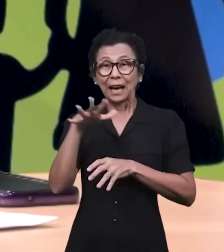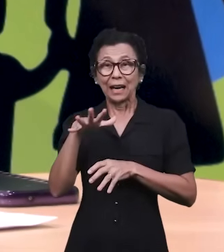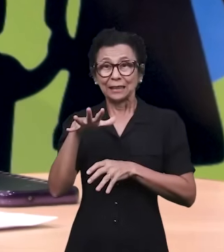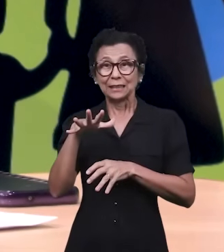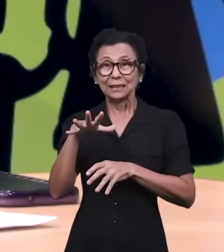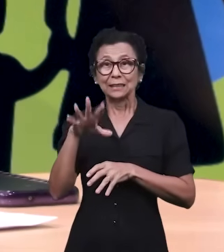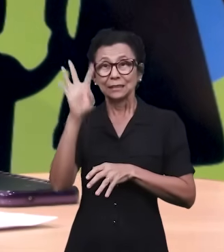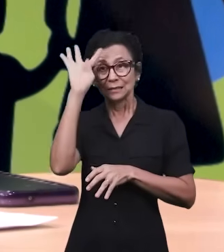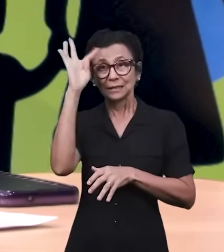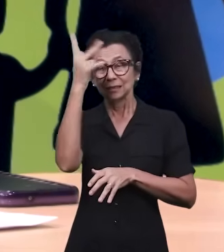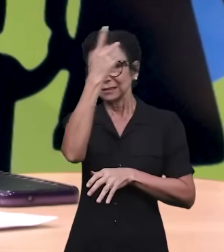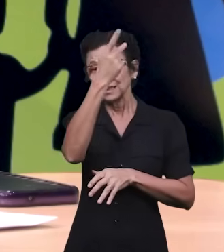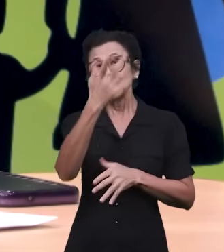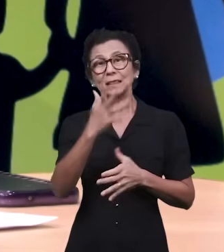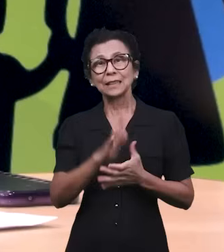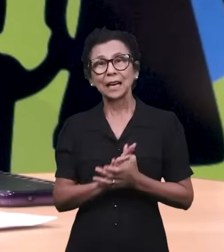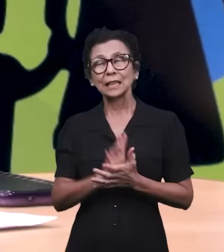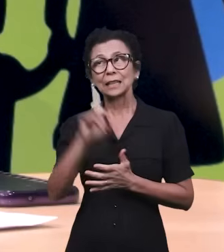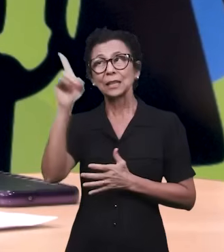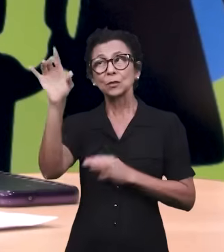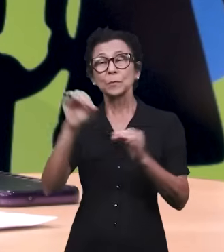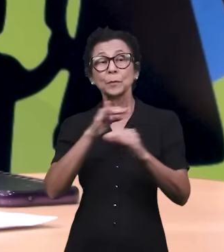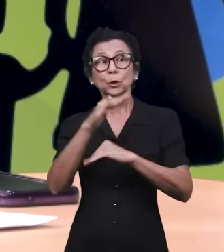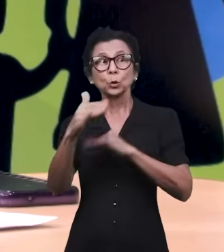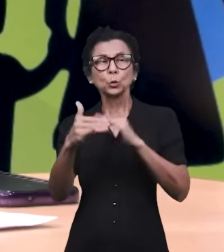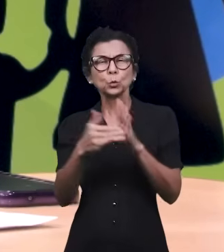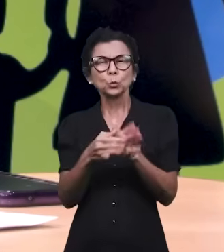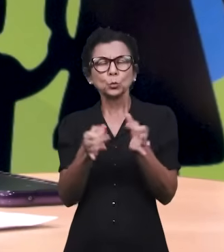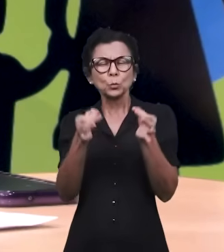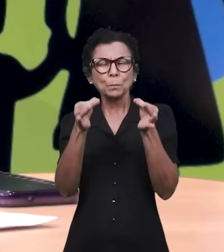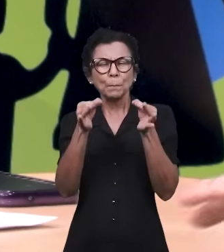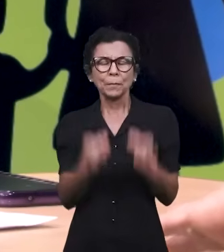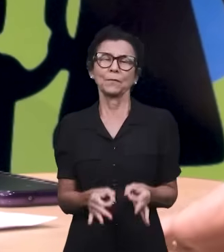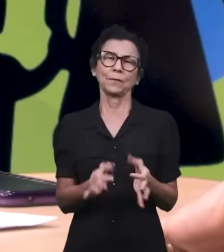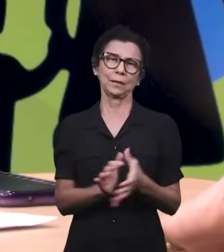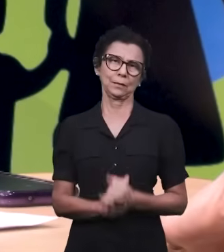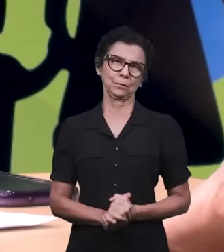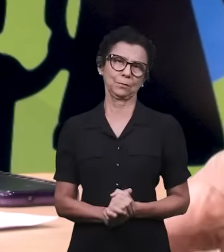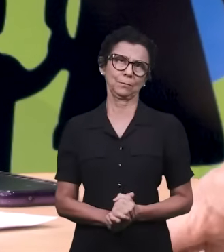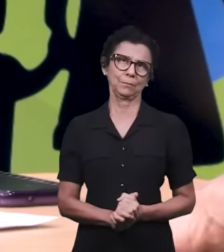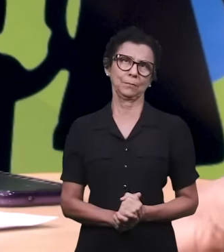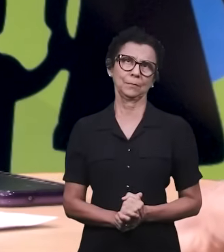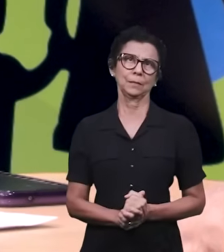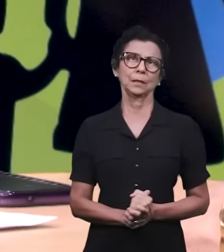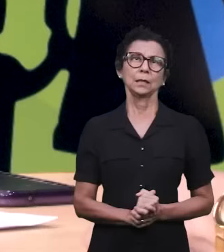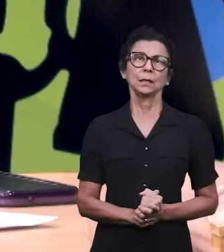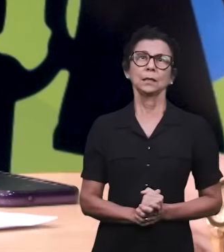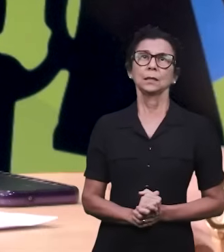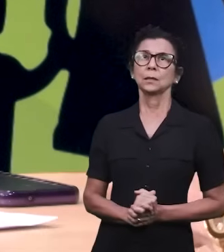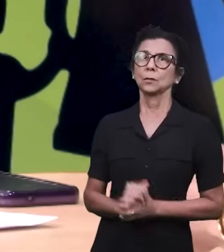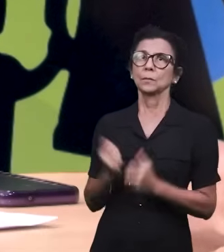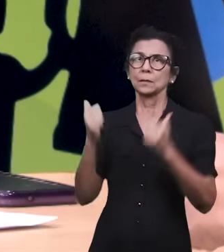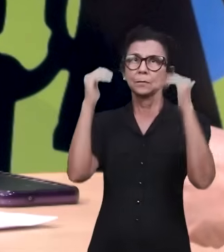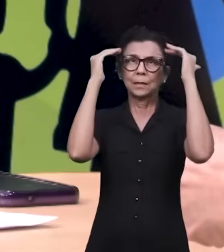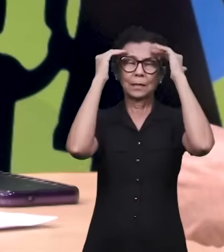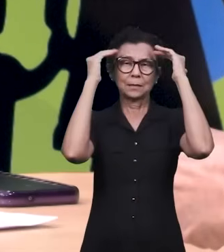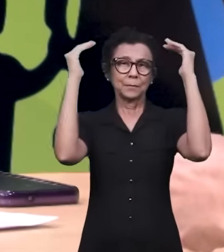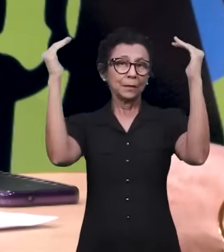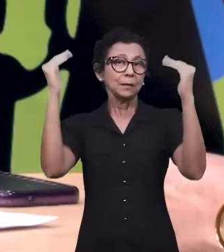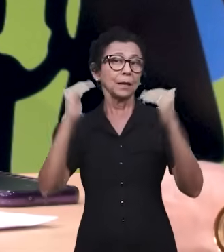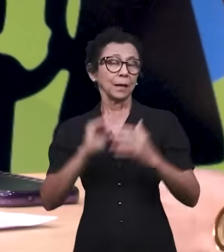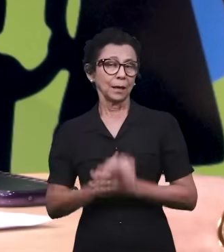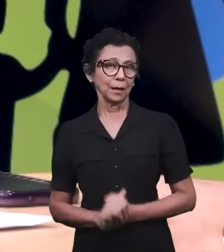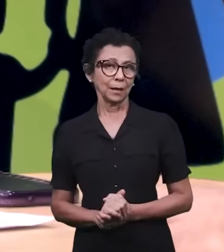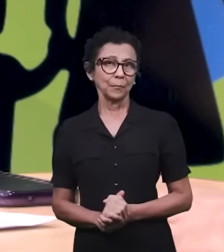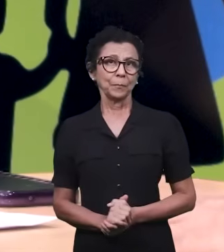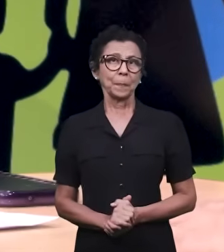fez tudo na dosagem certa. E nós devemos respeitar isso, porque o nosso corpo, ele não está preparado